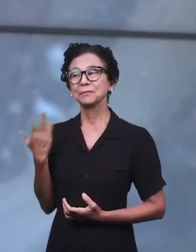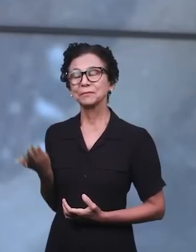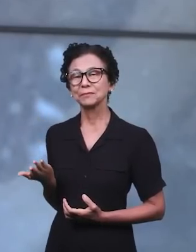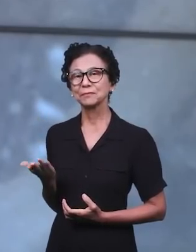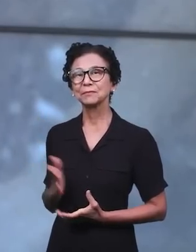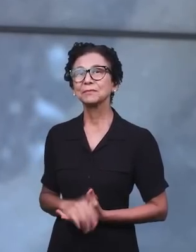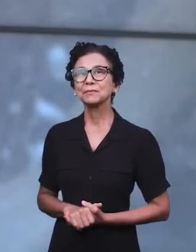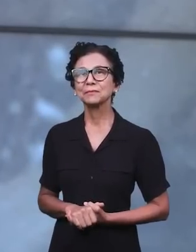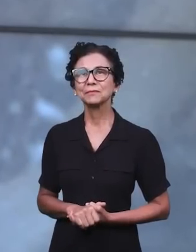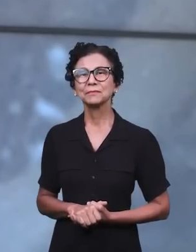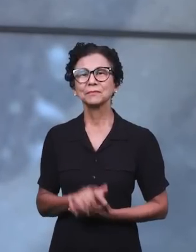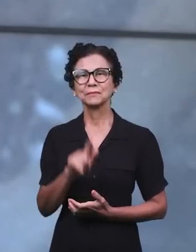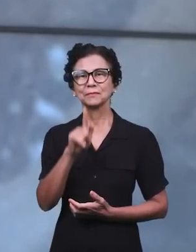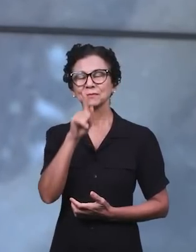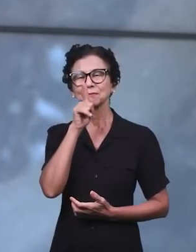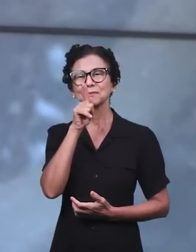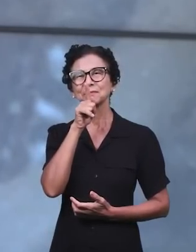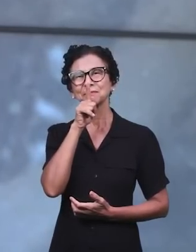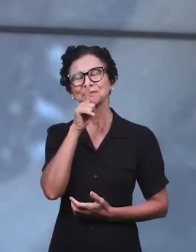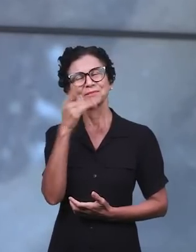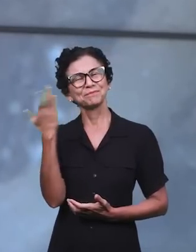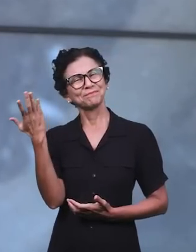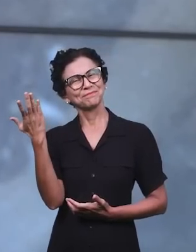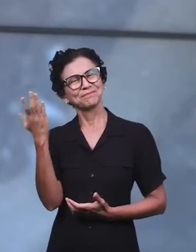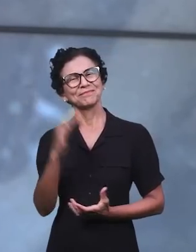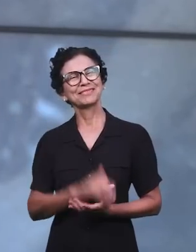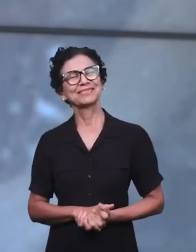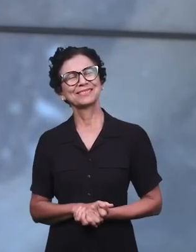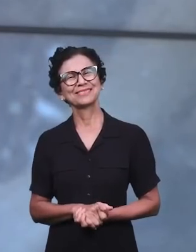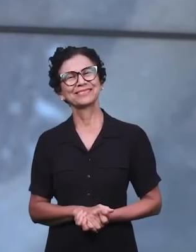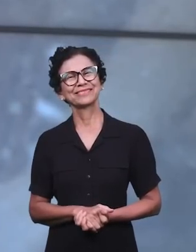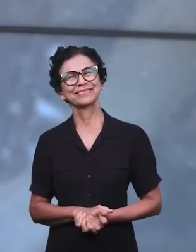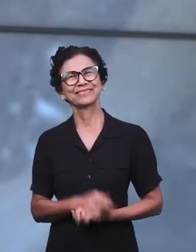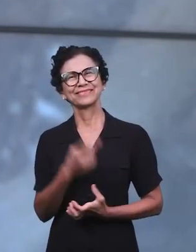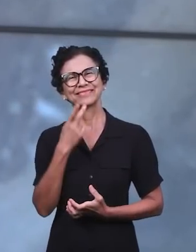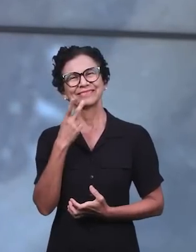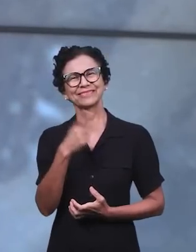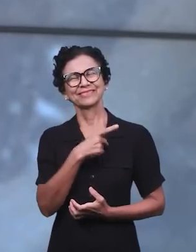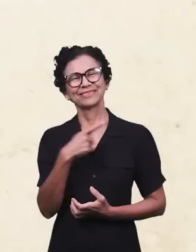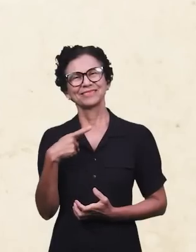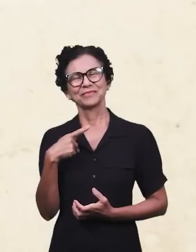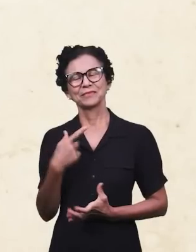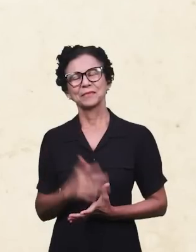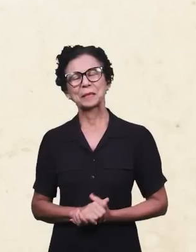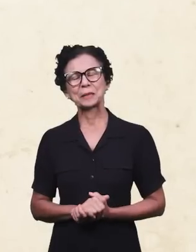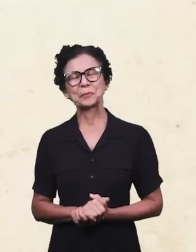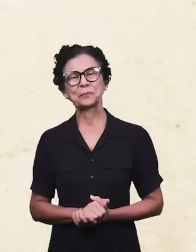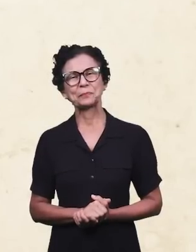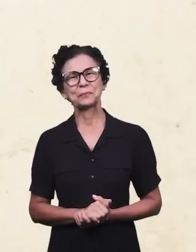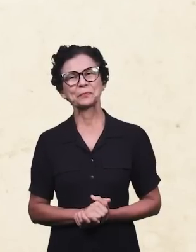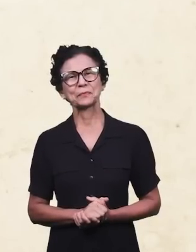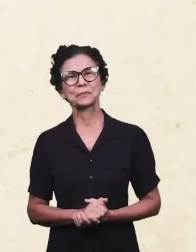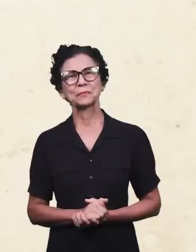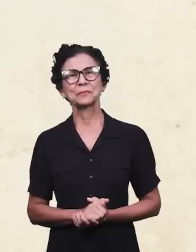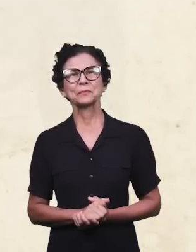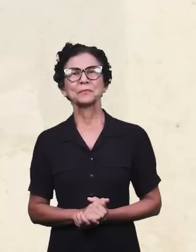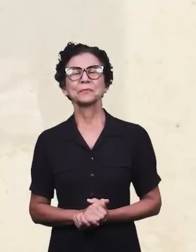trazida pelo pastor Gilson Souza, querido pastor Gilson Souza. Então, Fala Pastor.